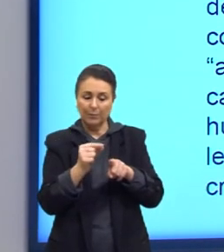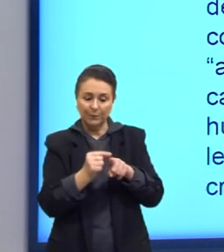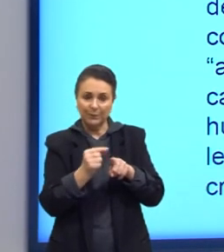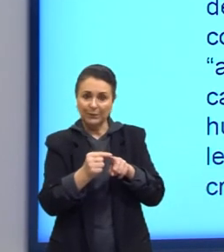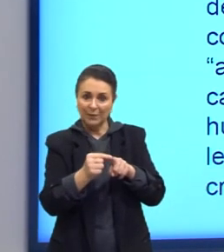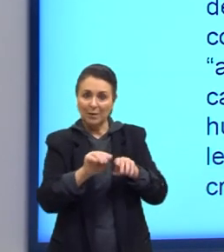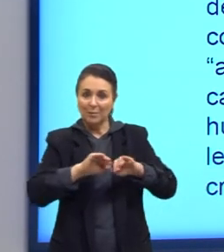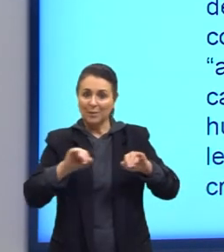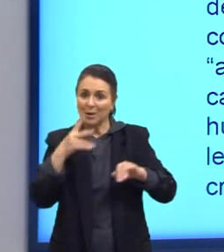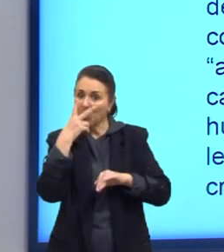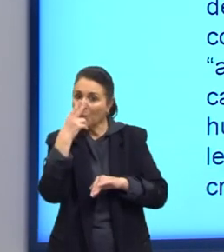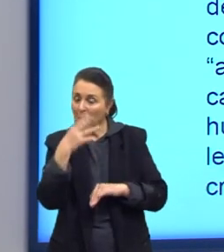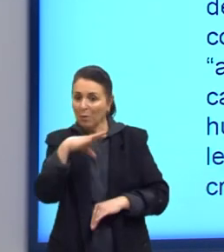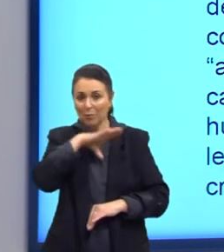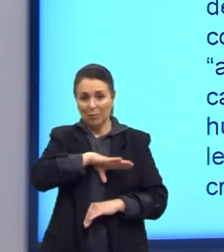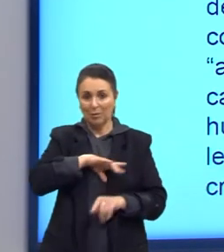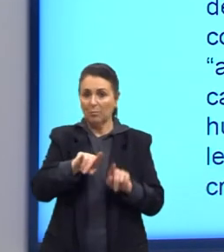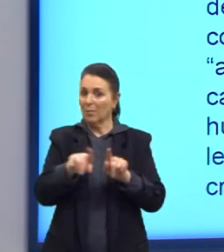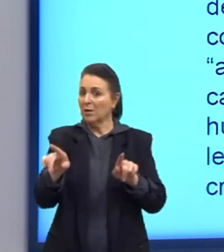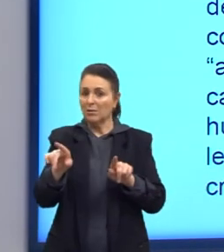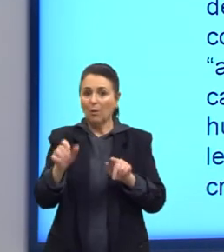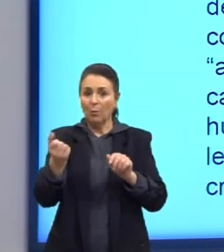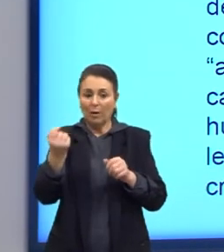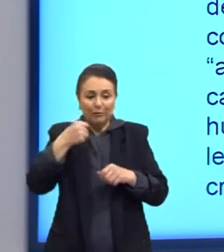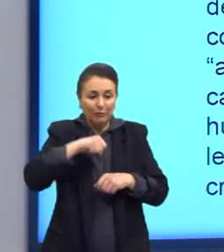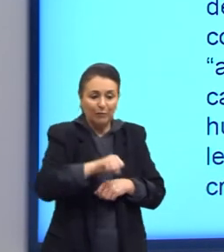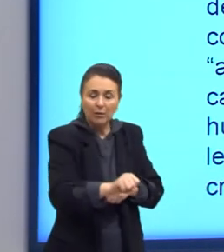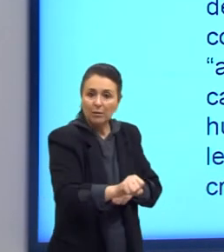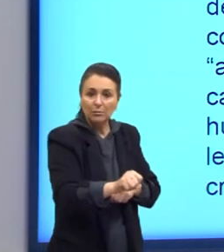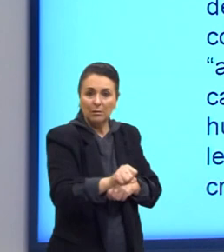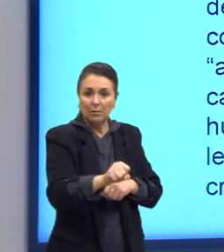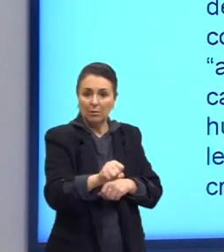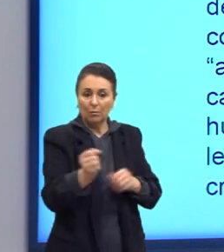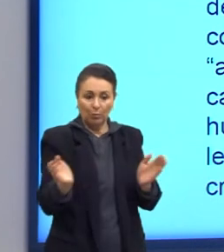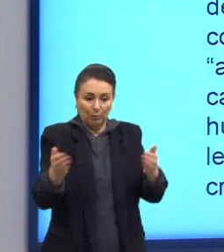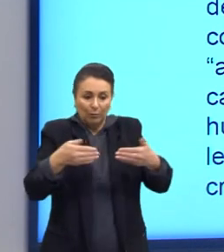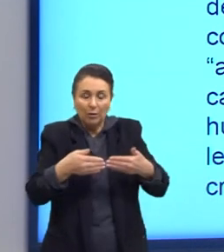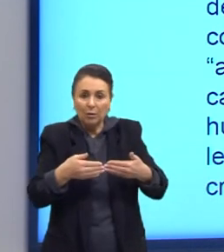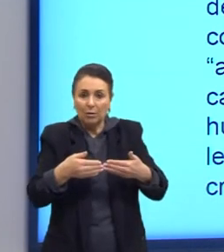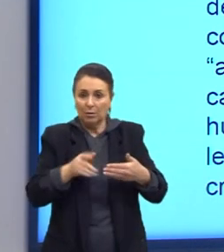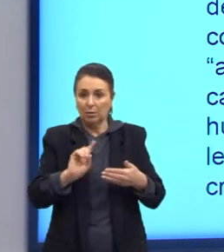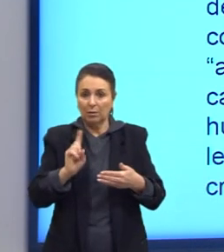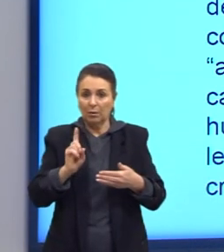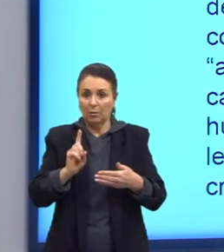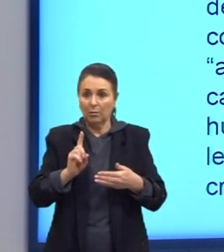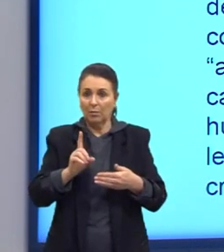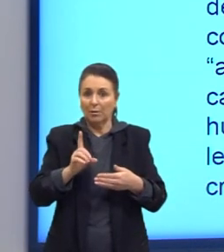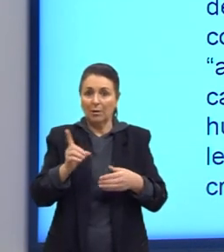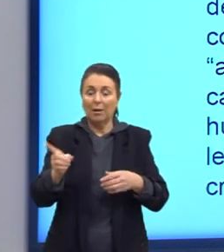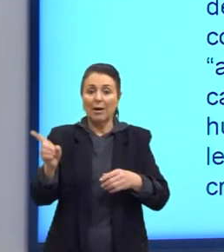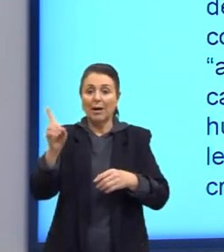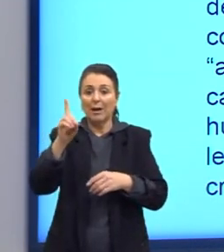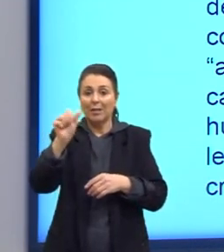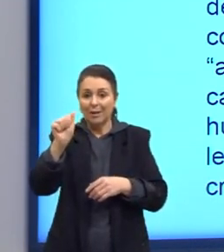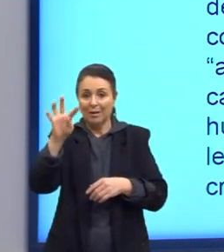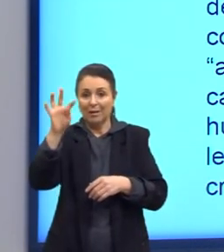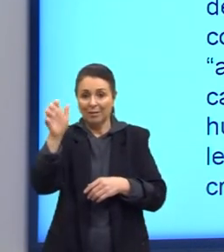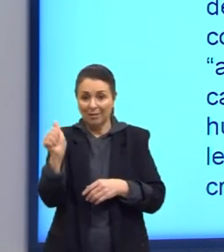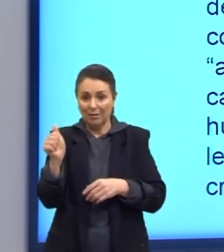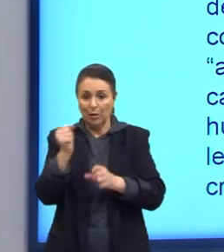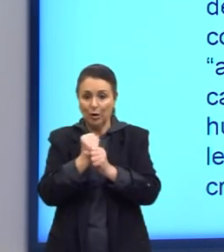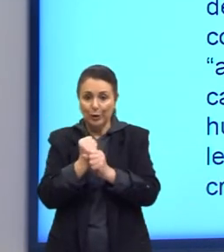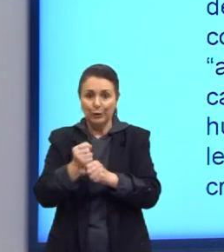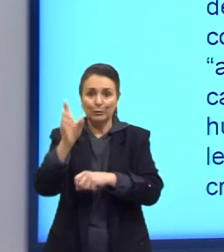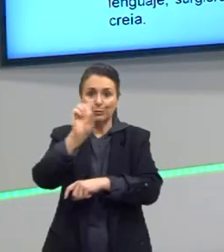só que não tem nada a ver com o fechar ou algo assim na realidade significa datas Então